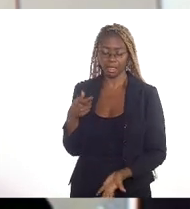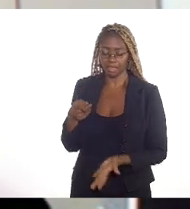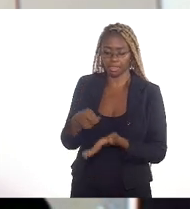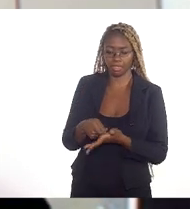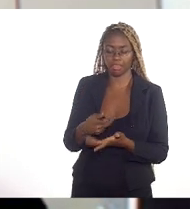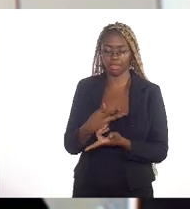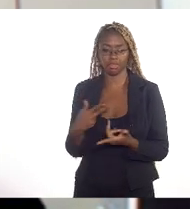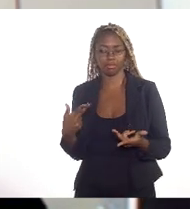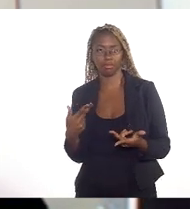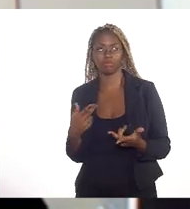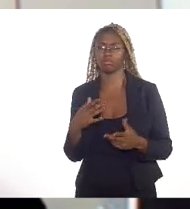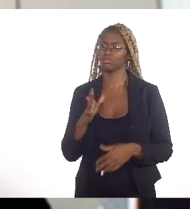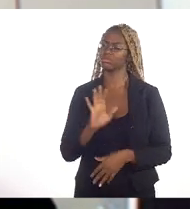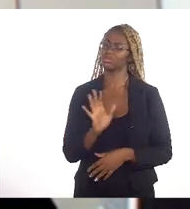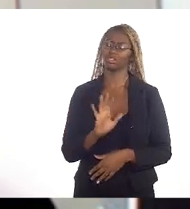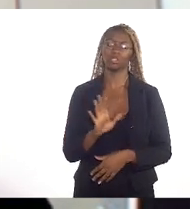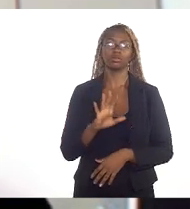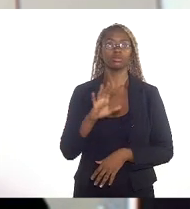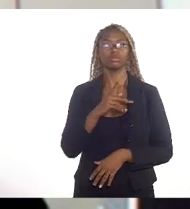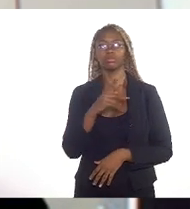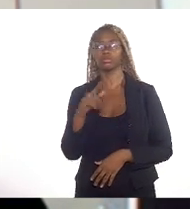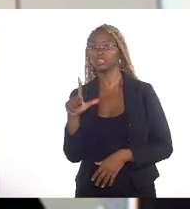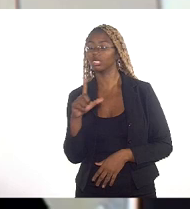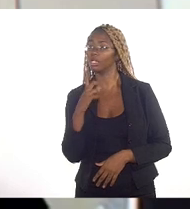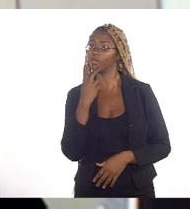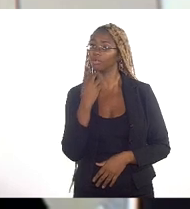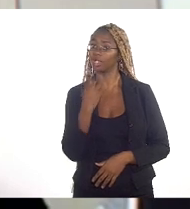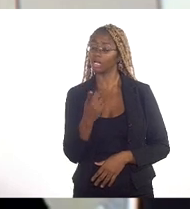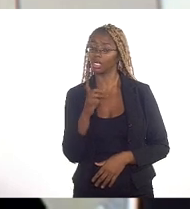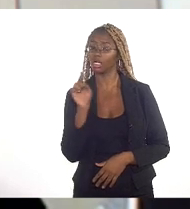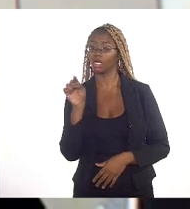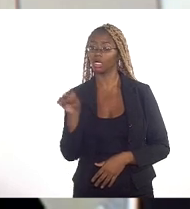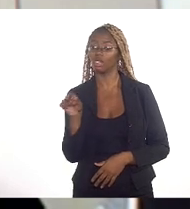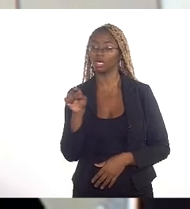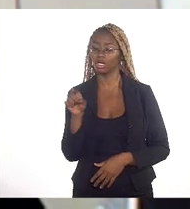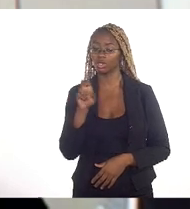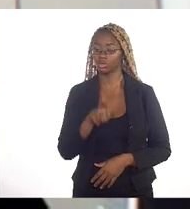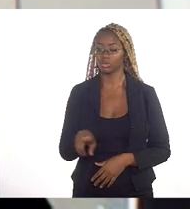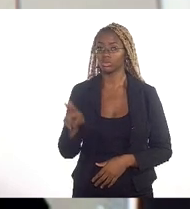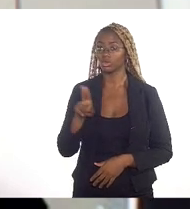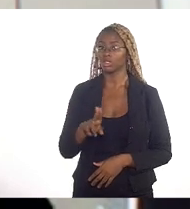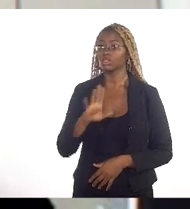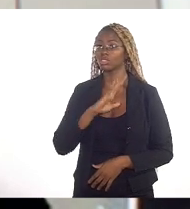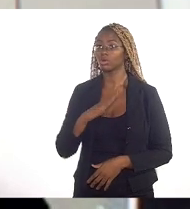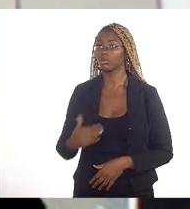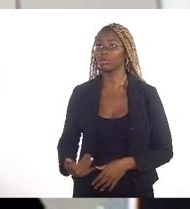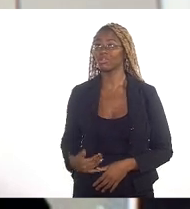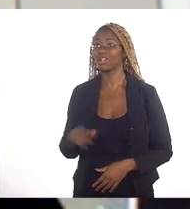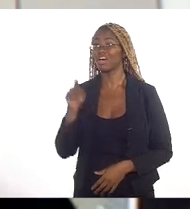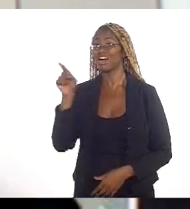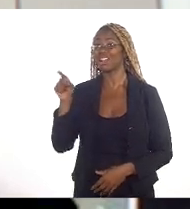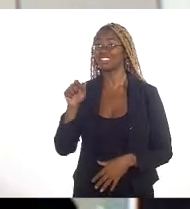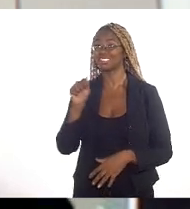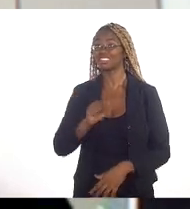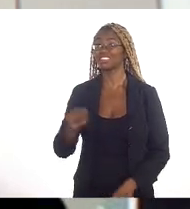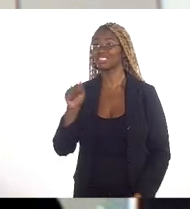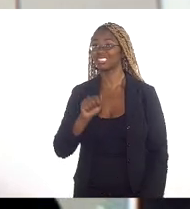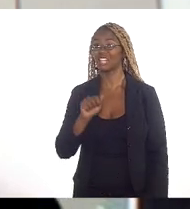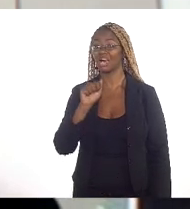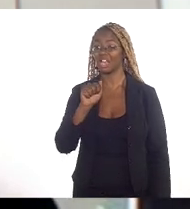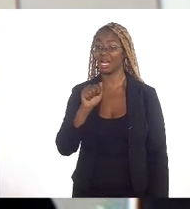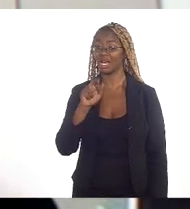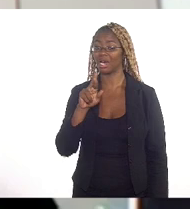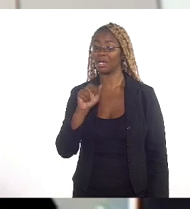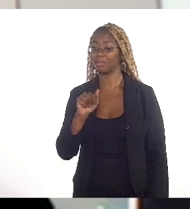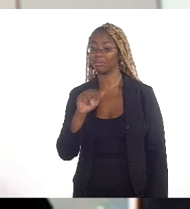O projeto era claro, é para considerar como de utilidade pública a Associação Abra Cannabis, que traz no seu nome a palavra